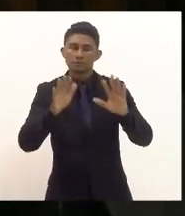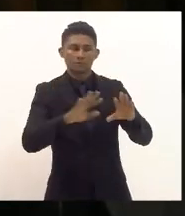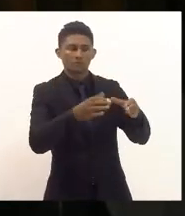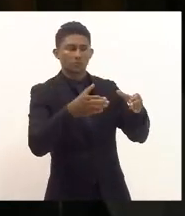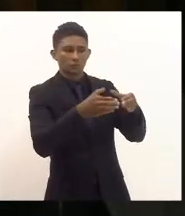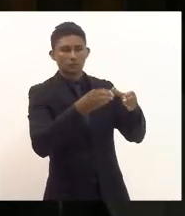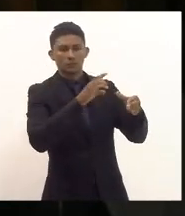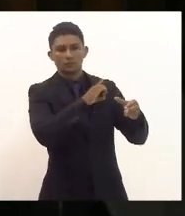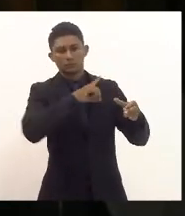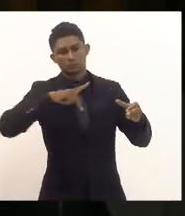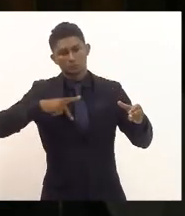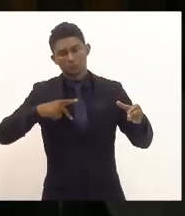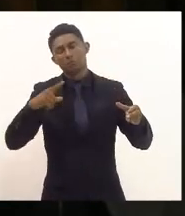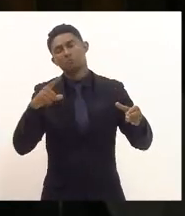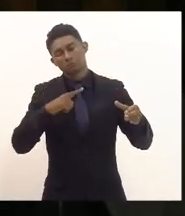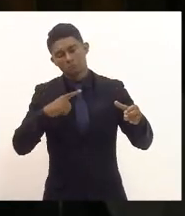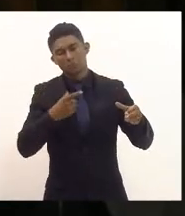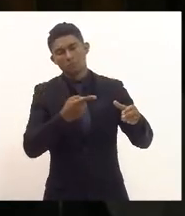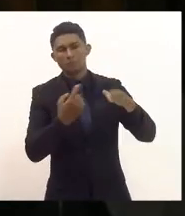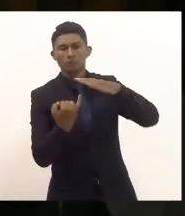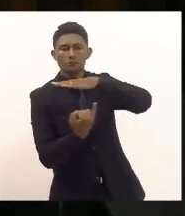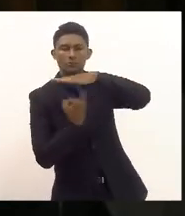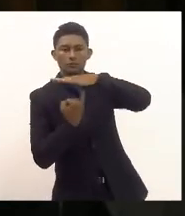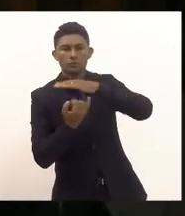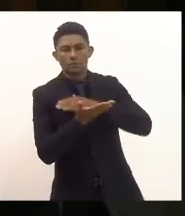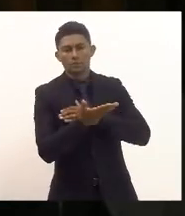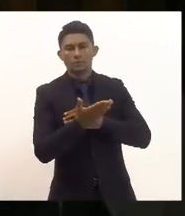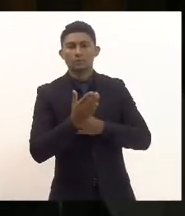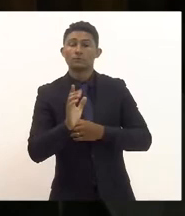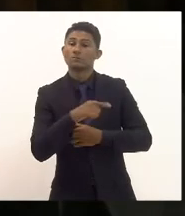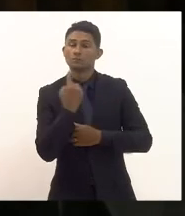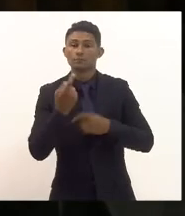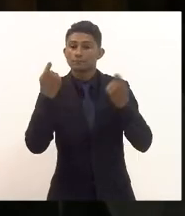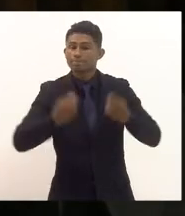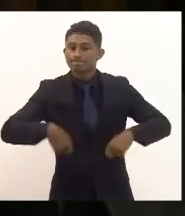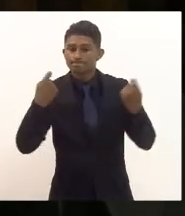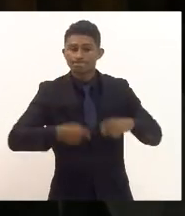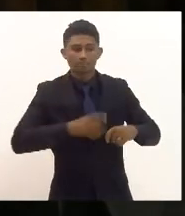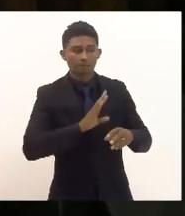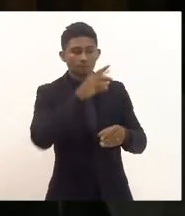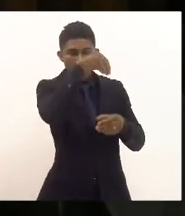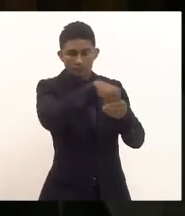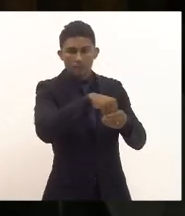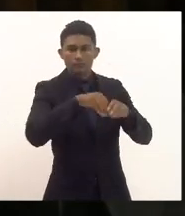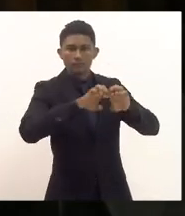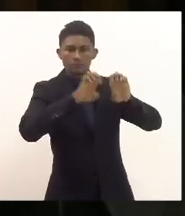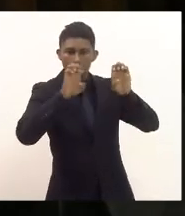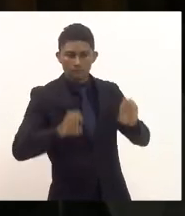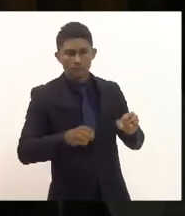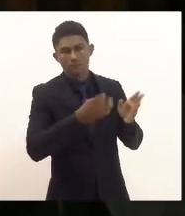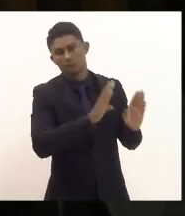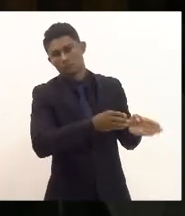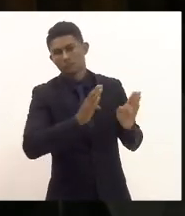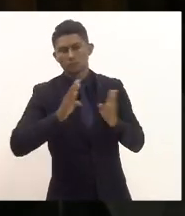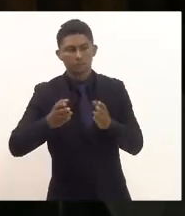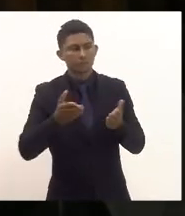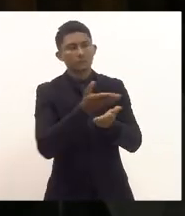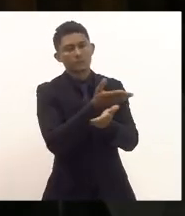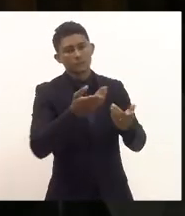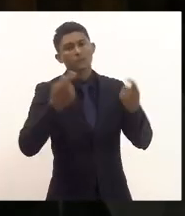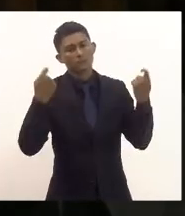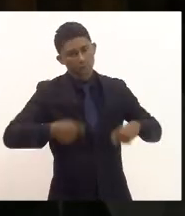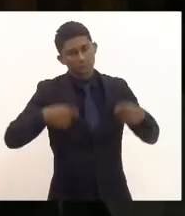tá aí e a gente precisa estruturar um órgão que de fato reflita